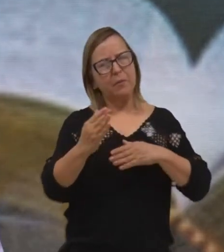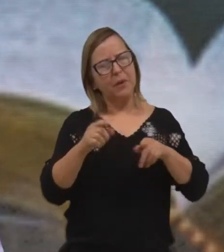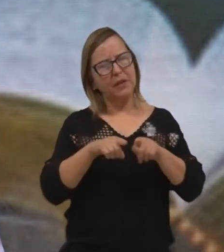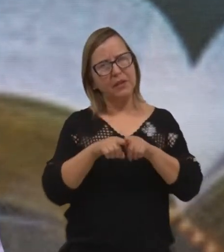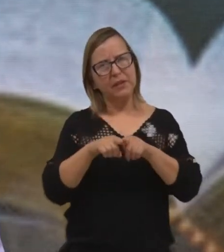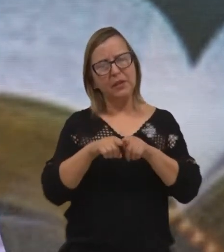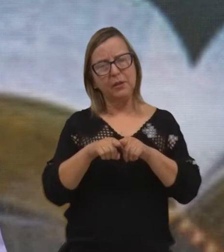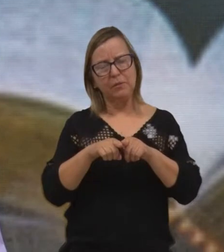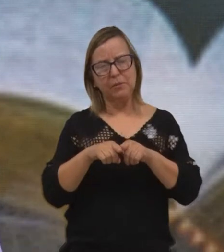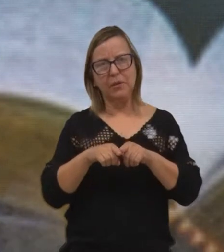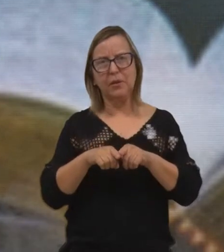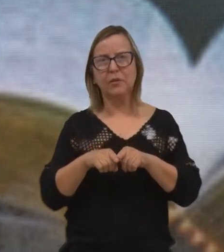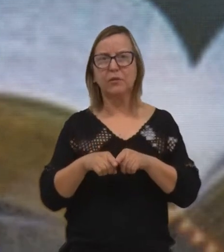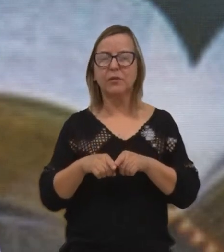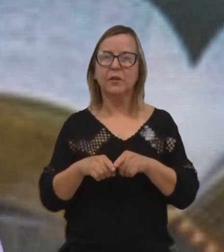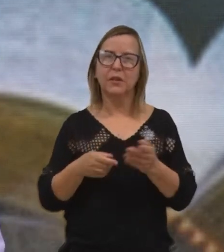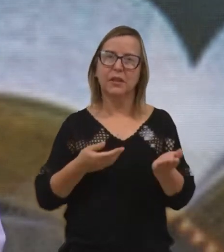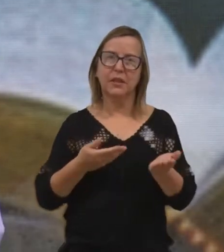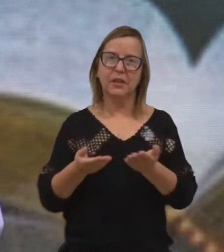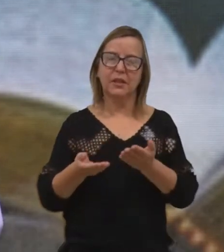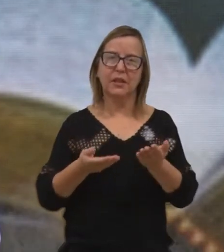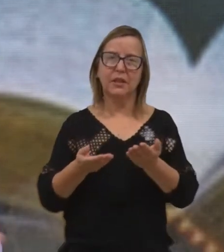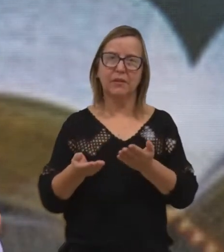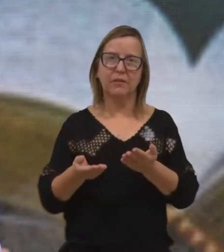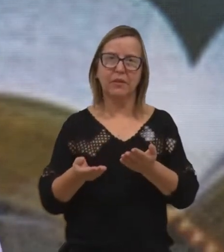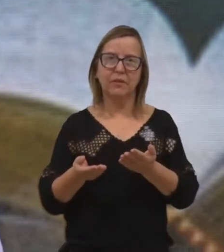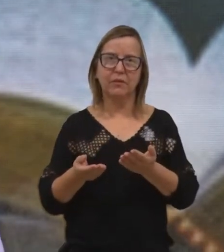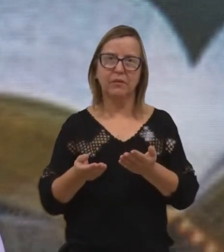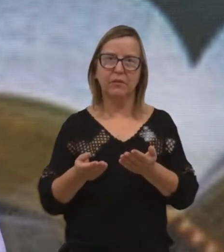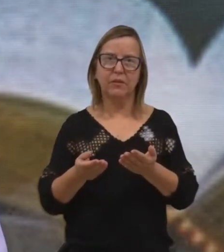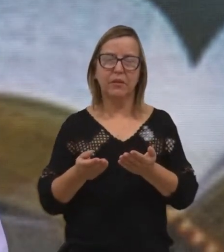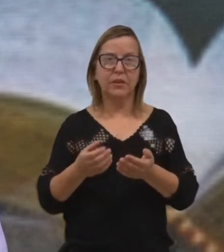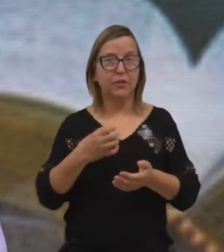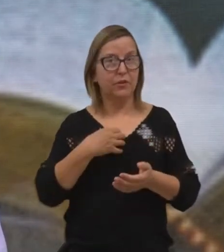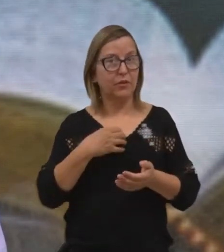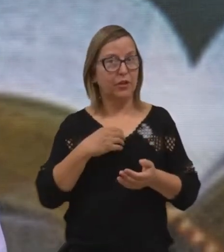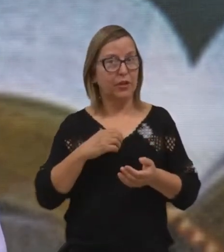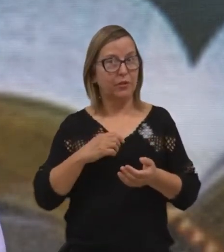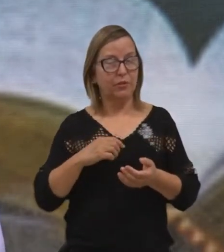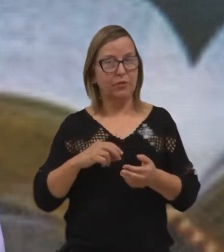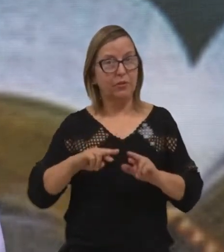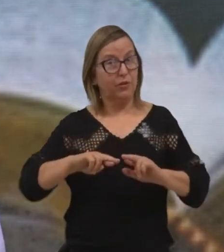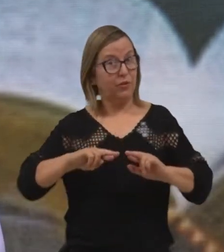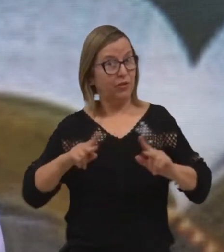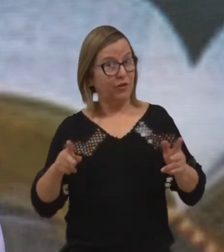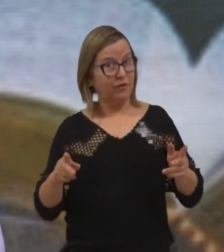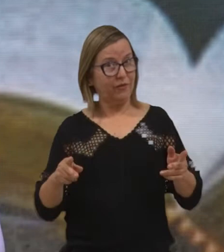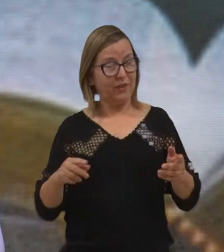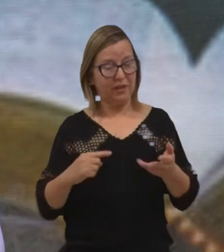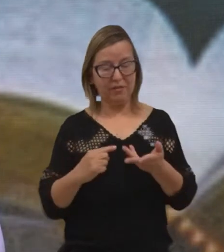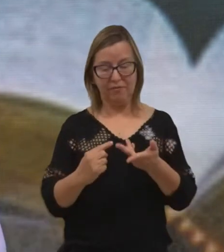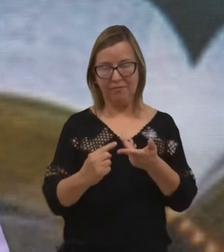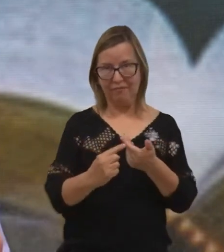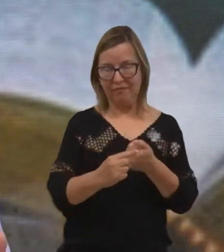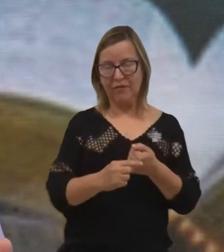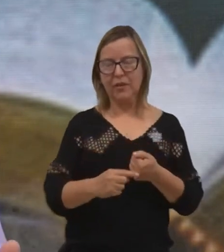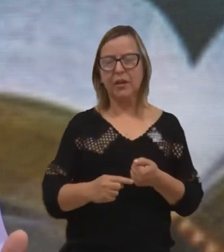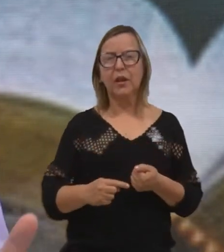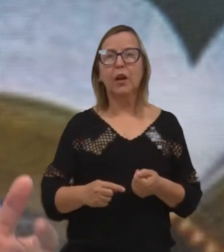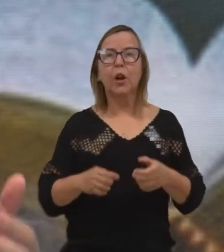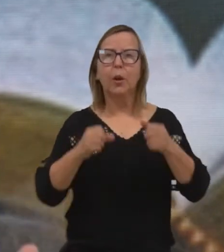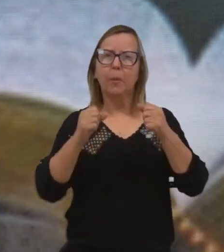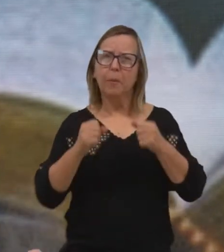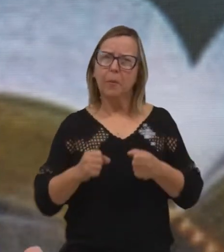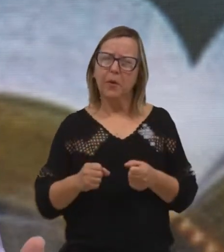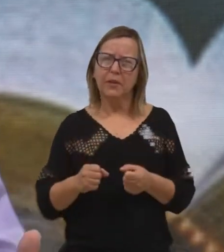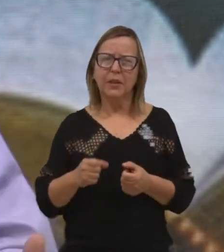para servir, servindo de diversas maneiras, nós podemos parar e perguntar assim, bom, o que